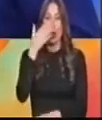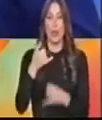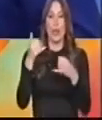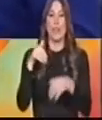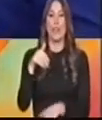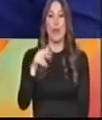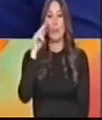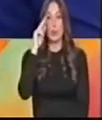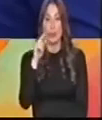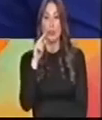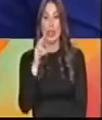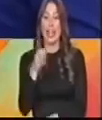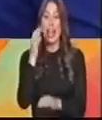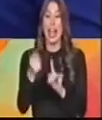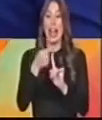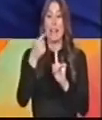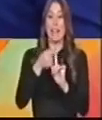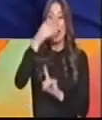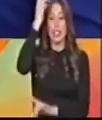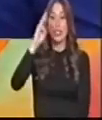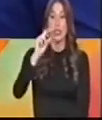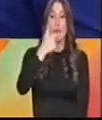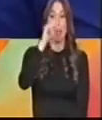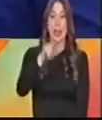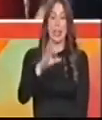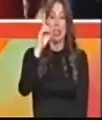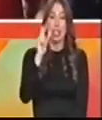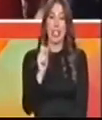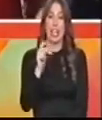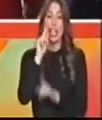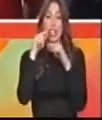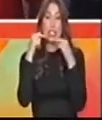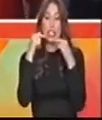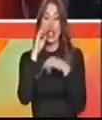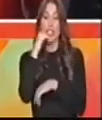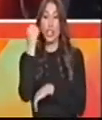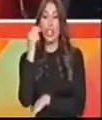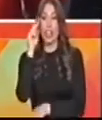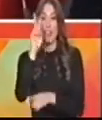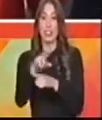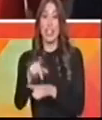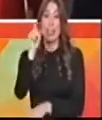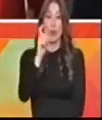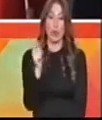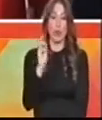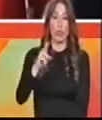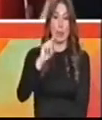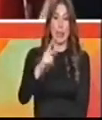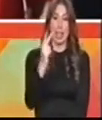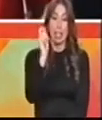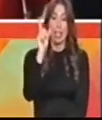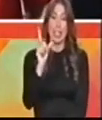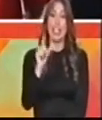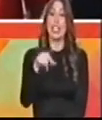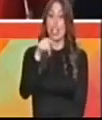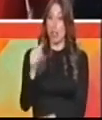São Martinho, em Penafiel, que a Sónia está a visitar. Sónia e o Zé Manuel Monteiro. Uau. E ela está muito bem acompanhada, como é costume.